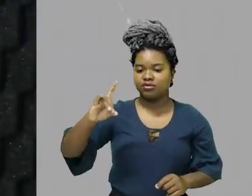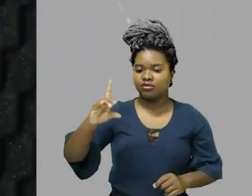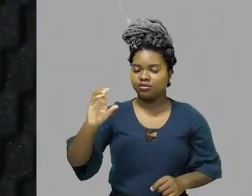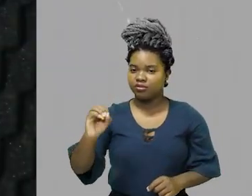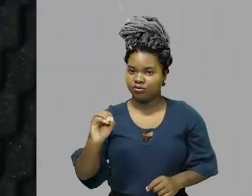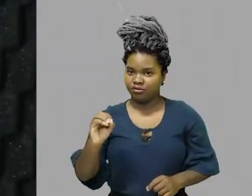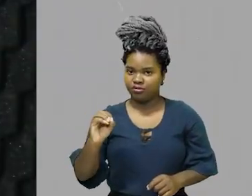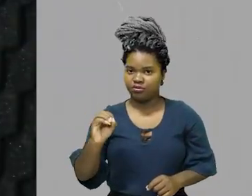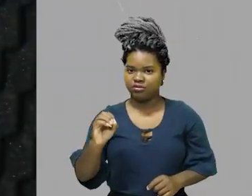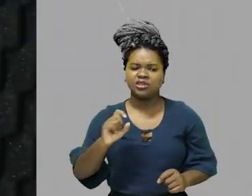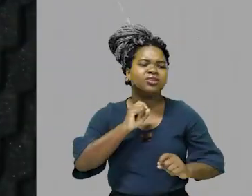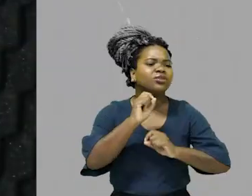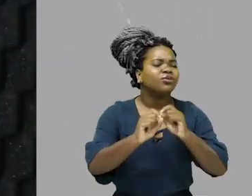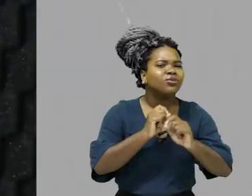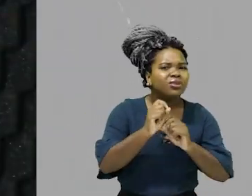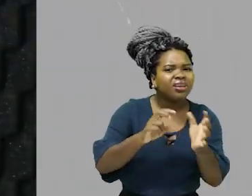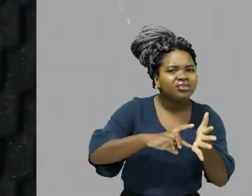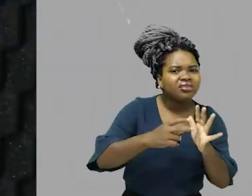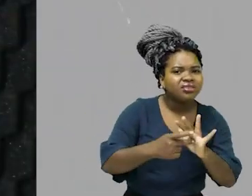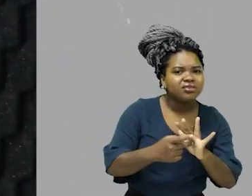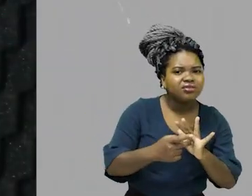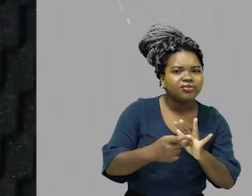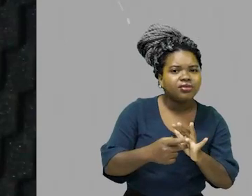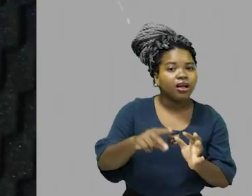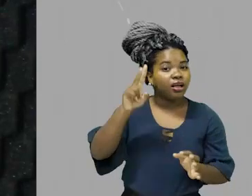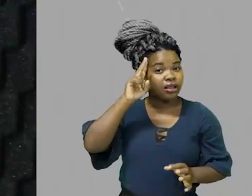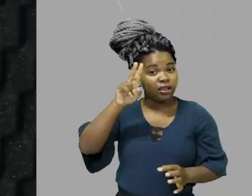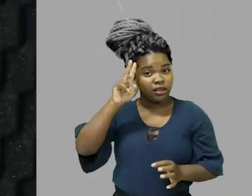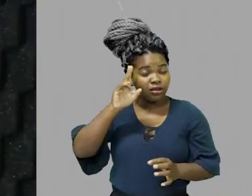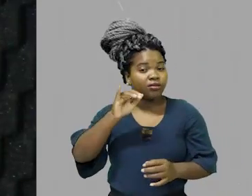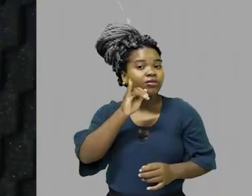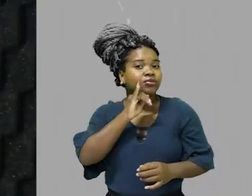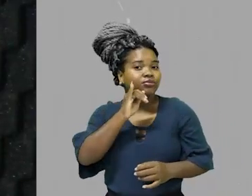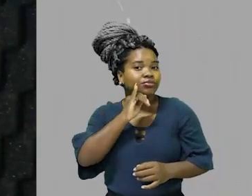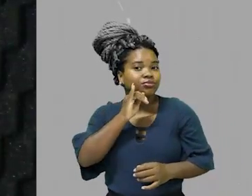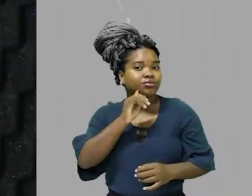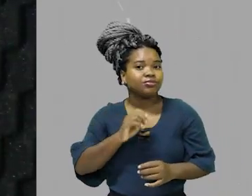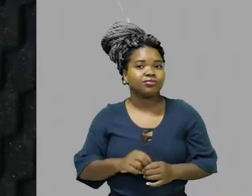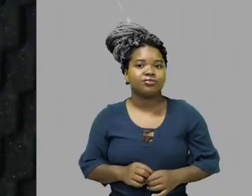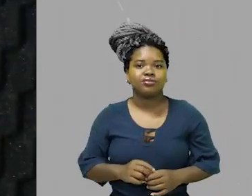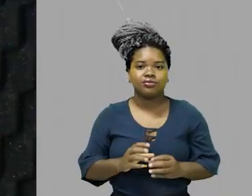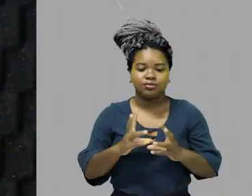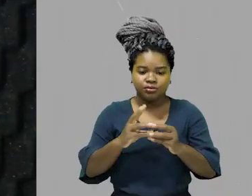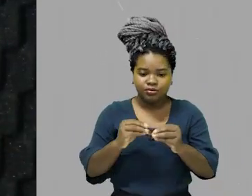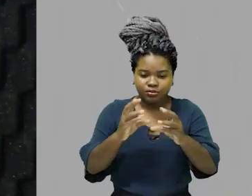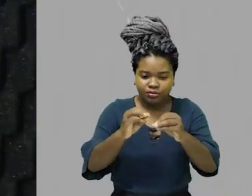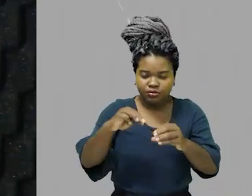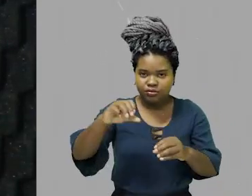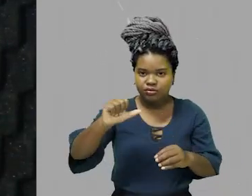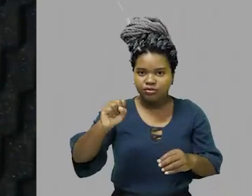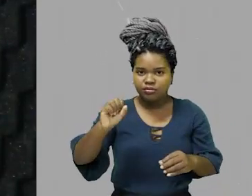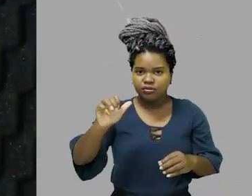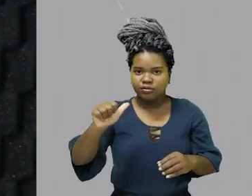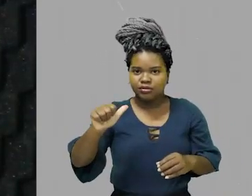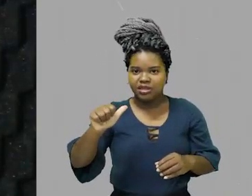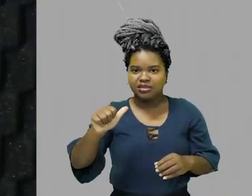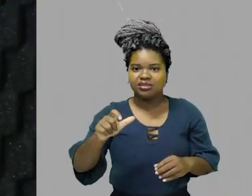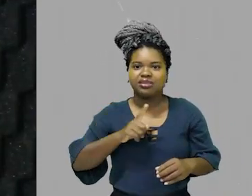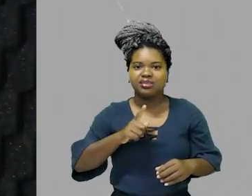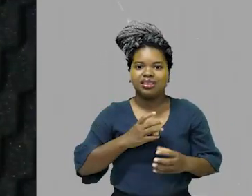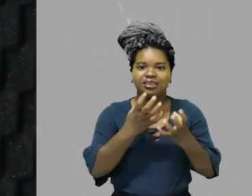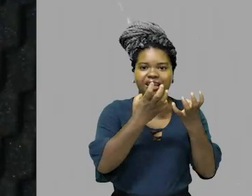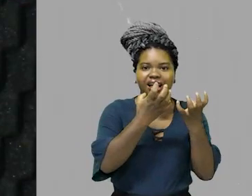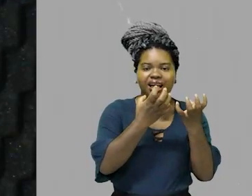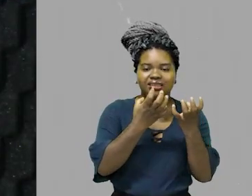sabe o que é amido, pessoal, basta você lembrar, por exemplo, daquela massinha que nós encontramos no milho. Quando o